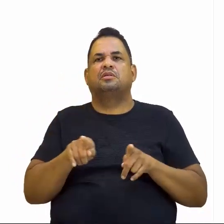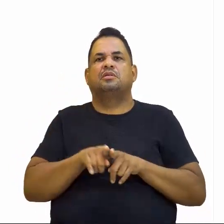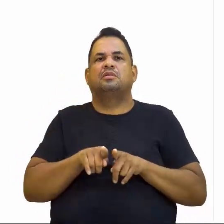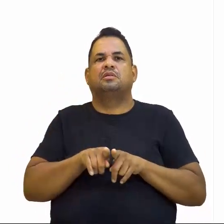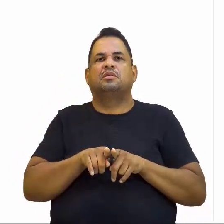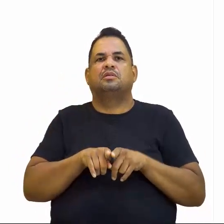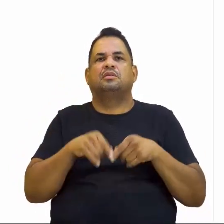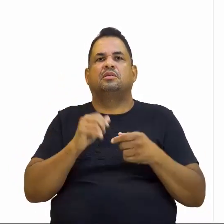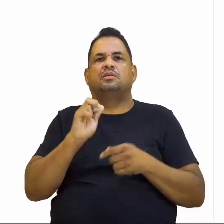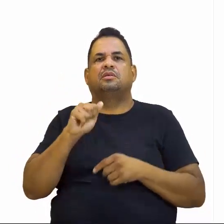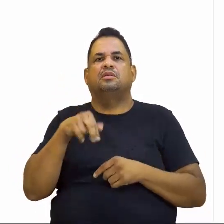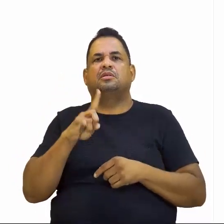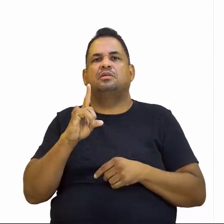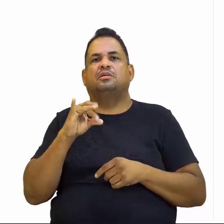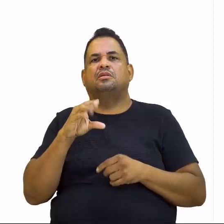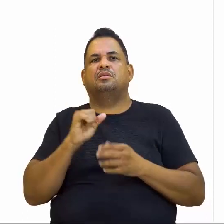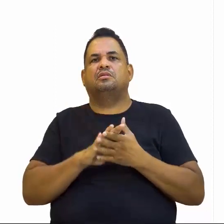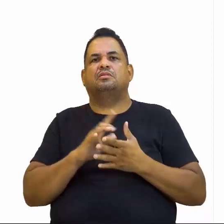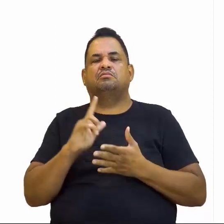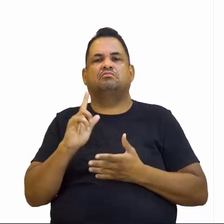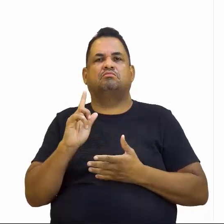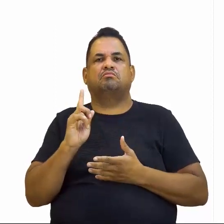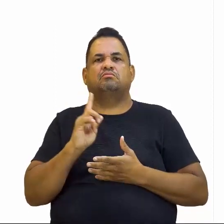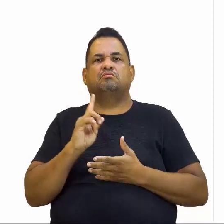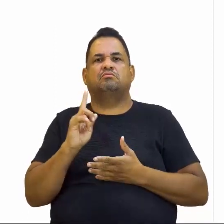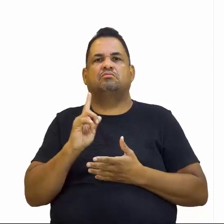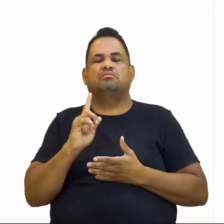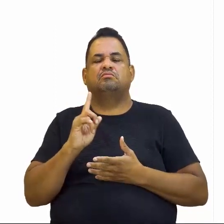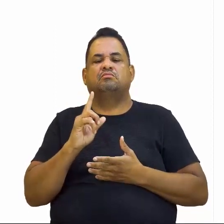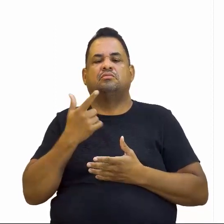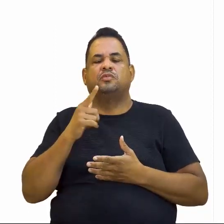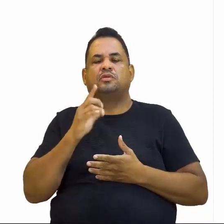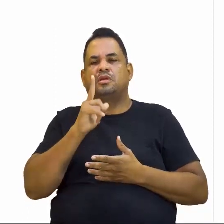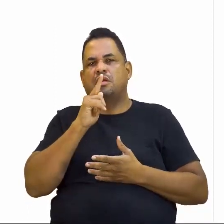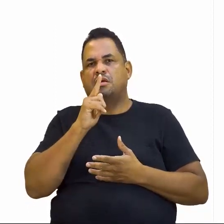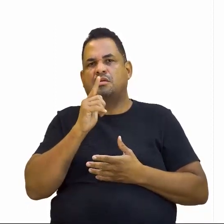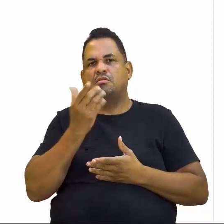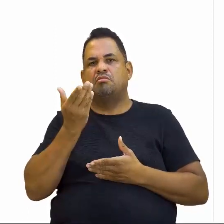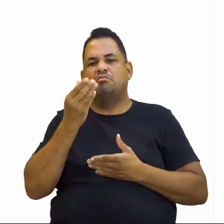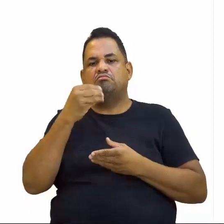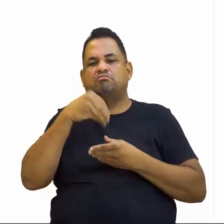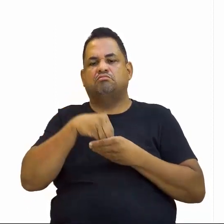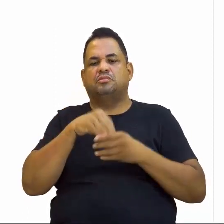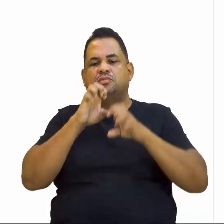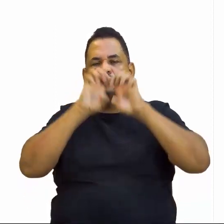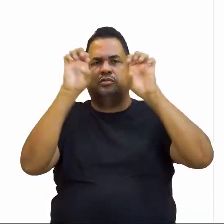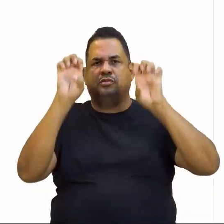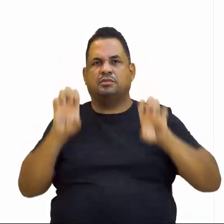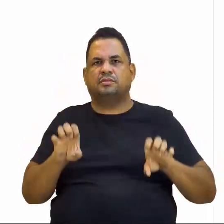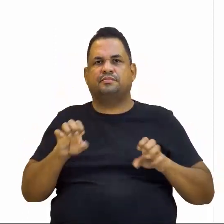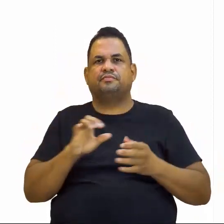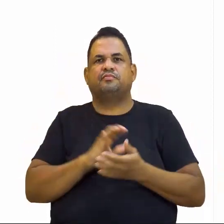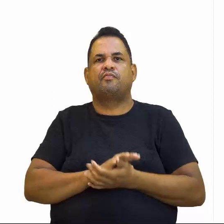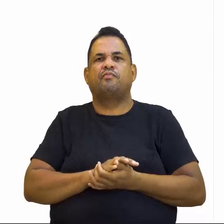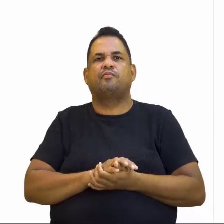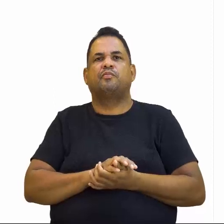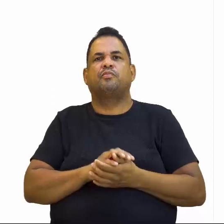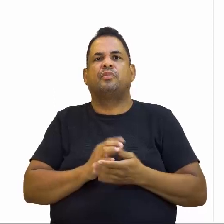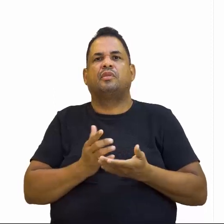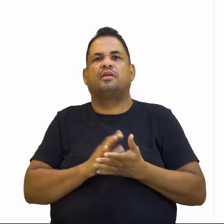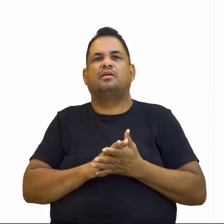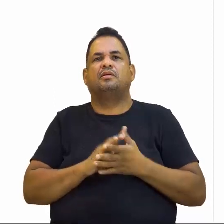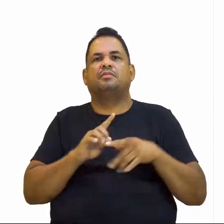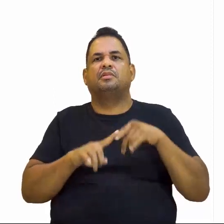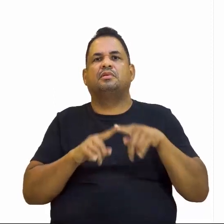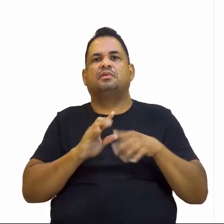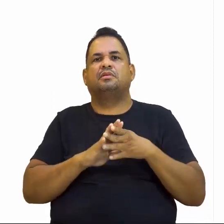anidro, ou seja, que não apresenta água, moléculas de água na sua estrutura, é matéria de